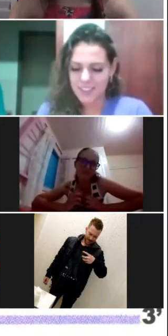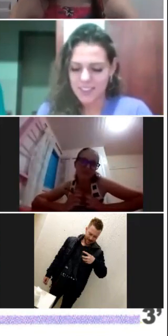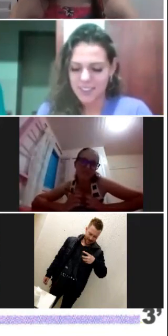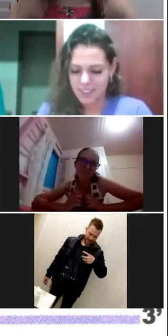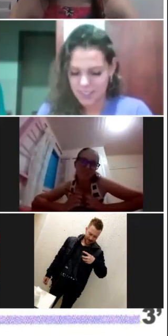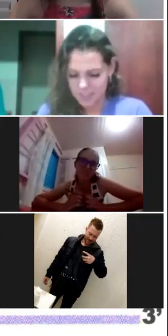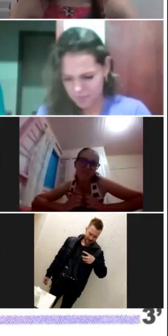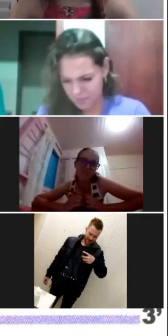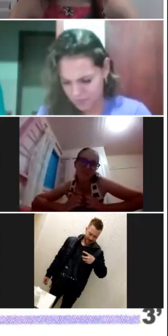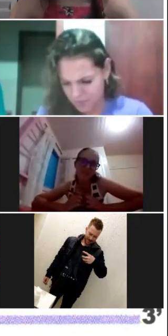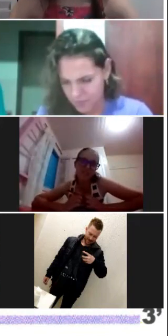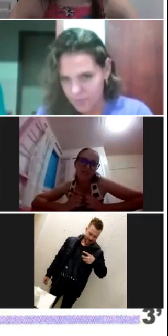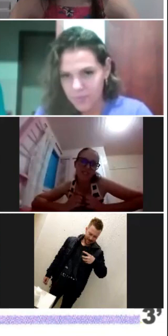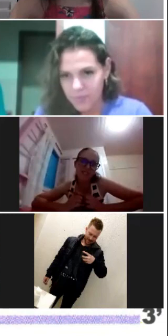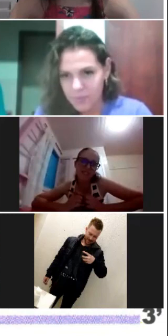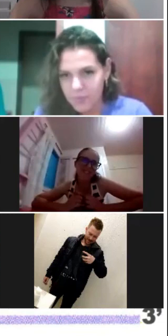Deixa eu passar o slide aqui.